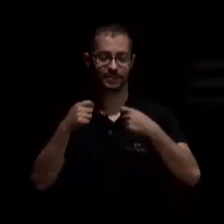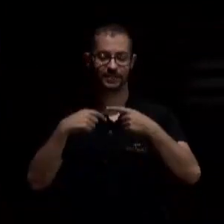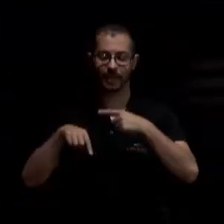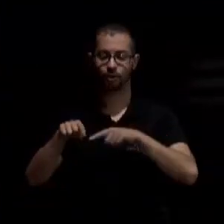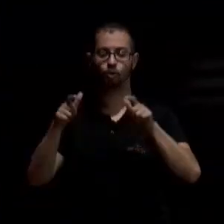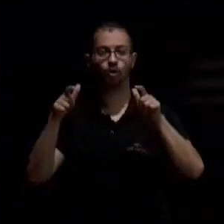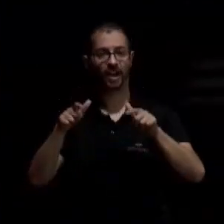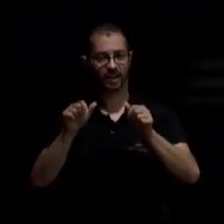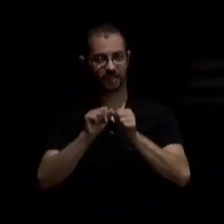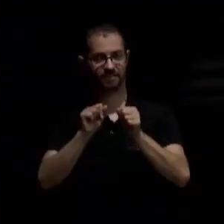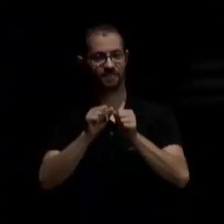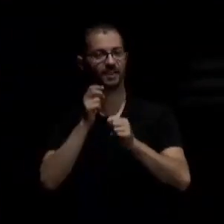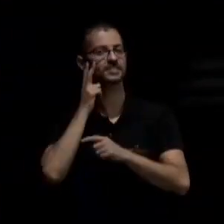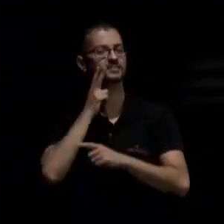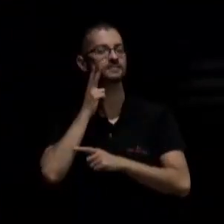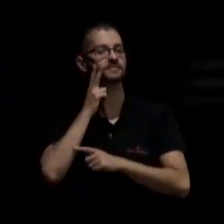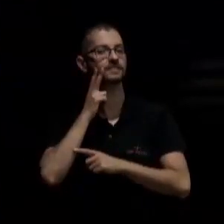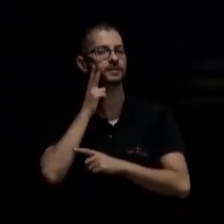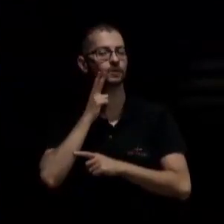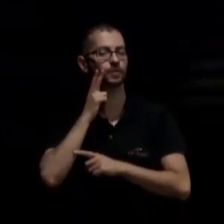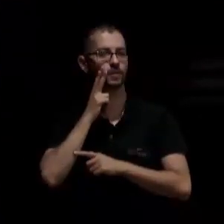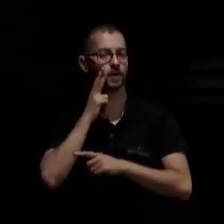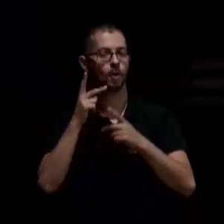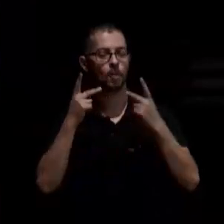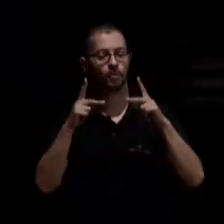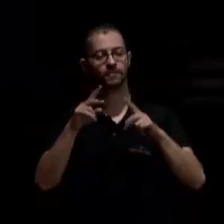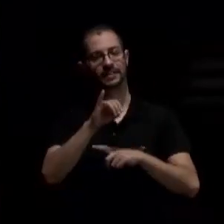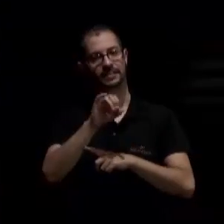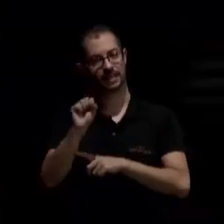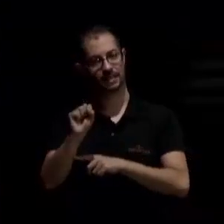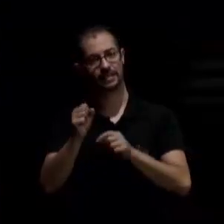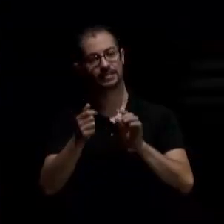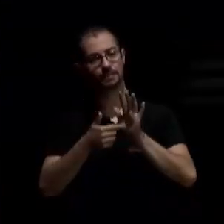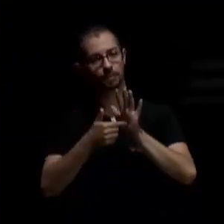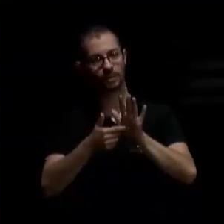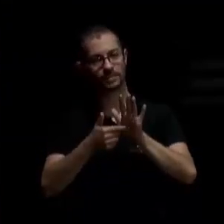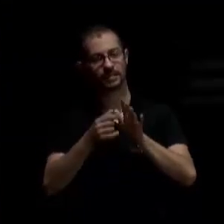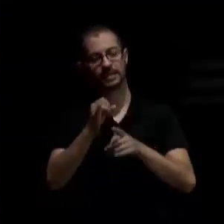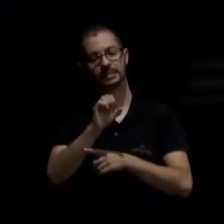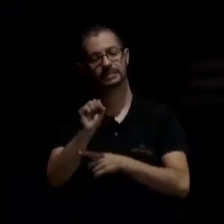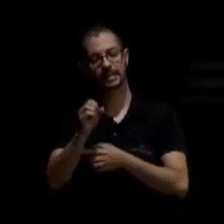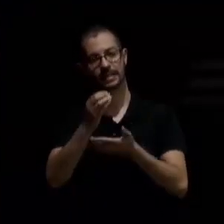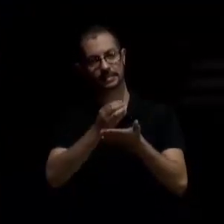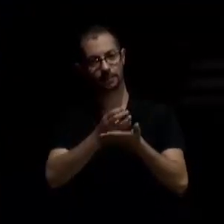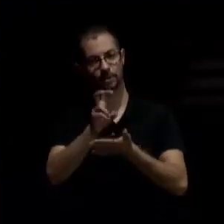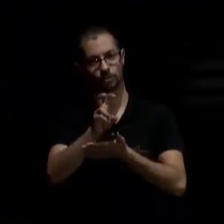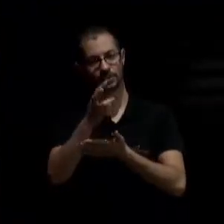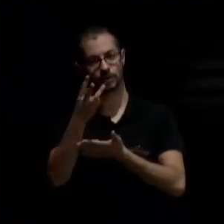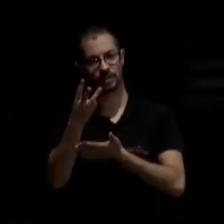E o profeta Isaías dá-nos uma ilustração. Vamos para Isaías capítulo